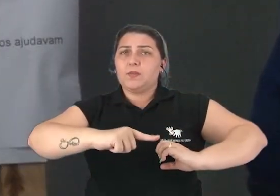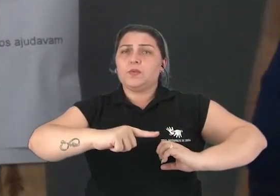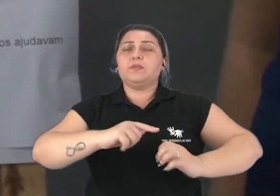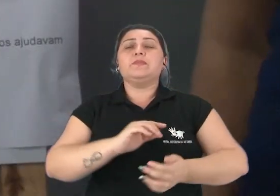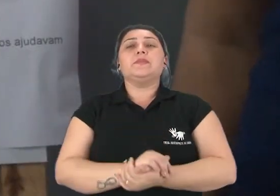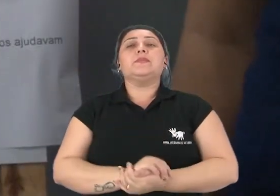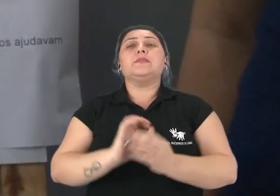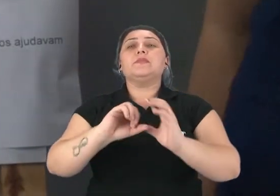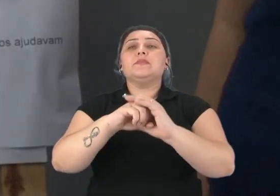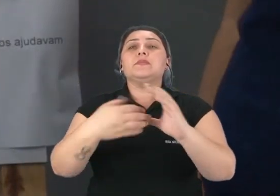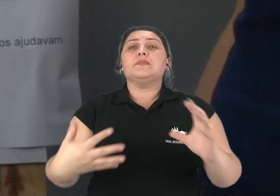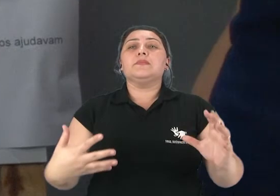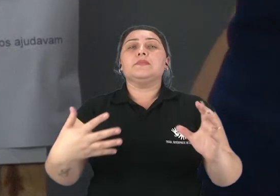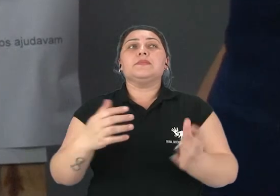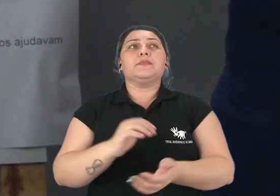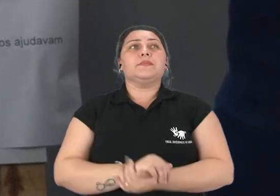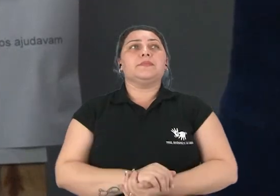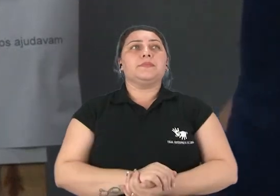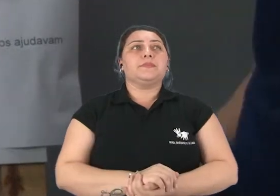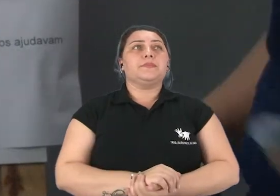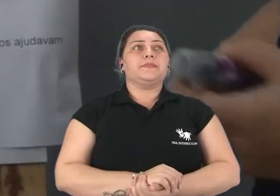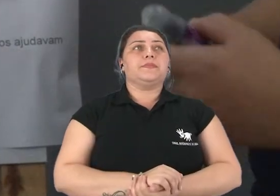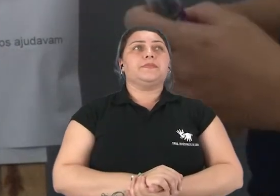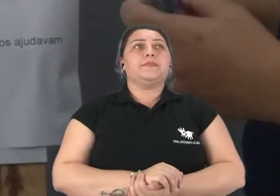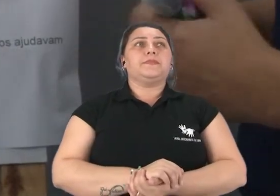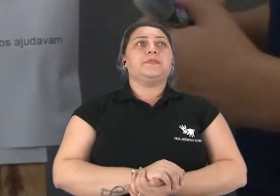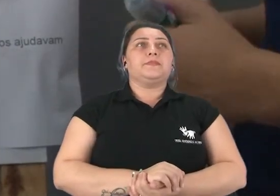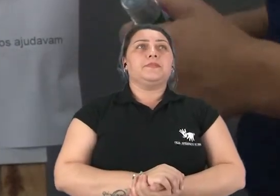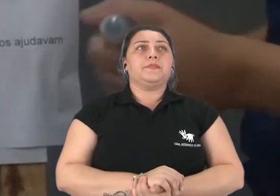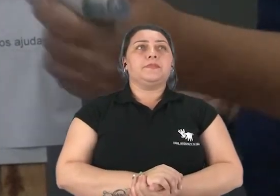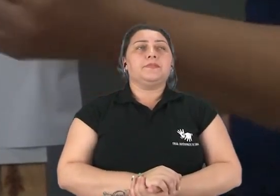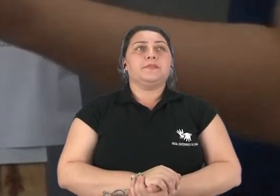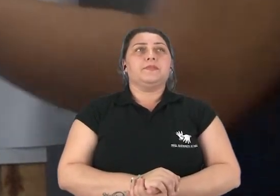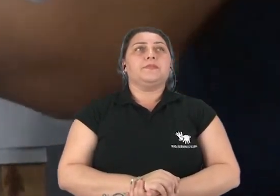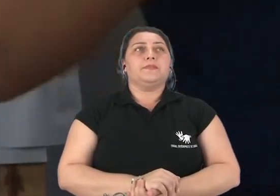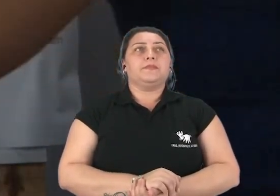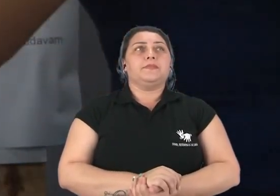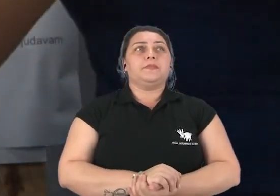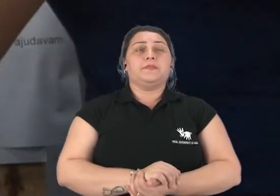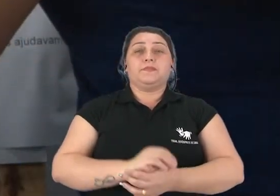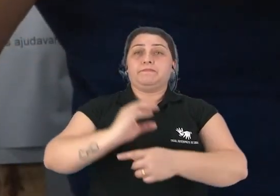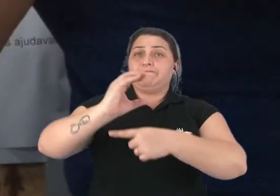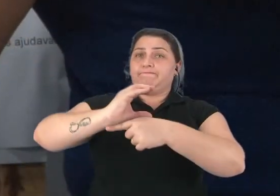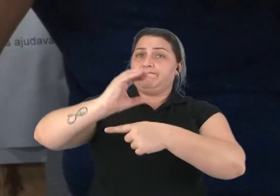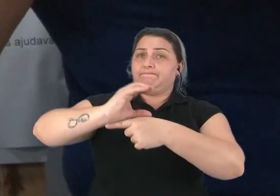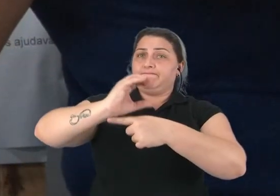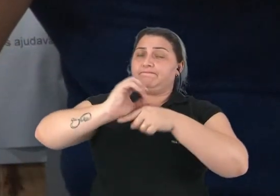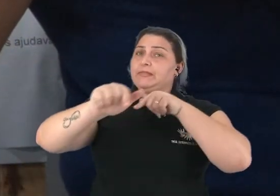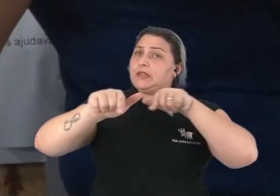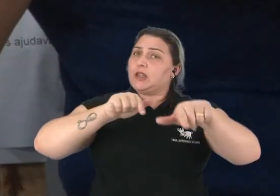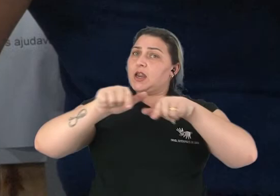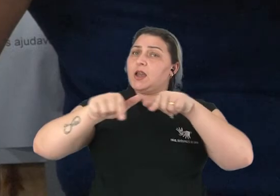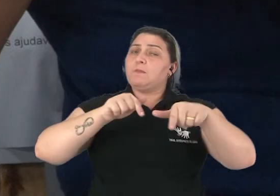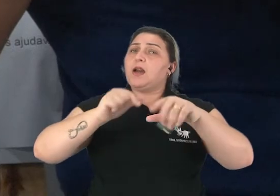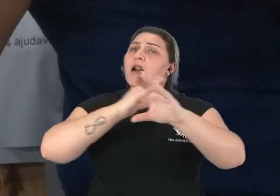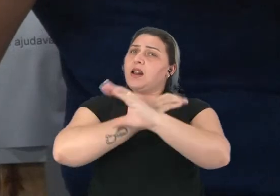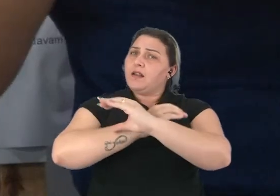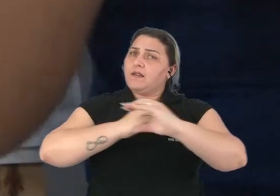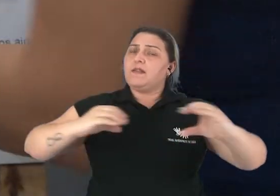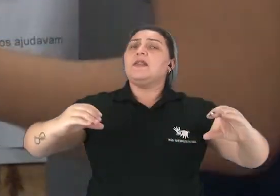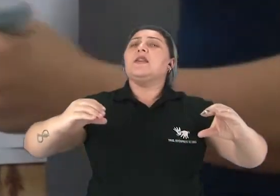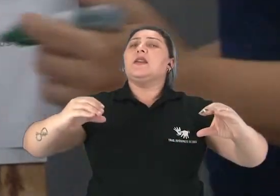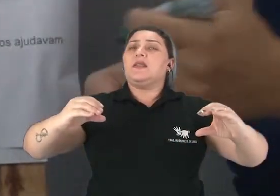As características que falam, né, se referem ao sapateiro, que ele era do bem, é a letra C.